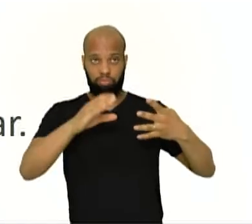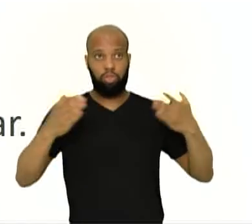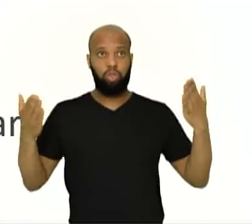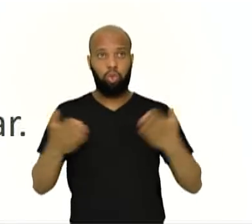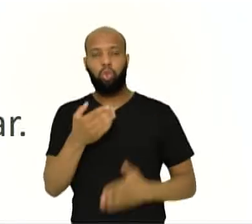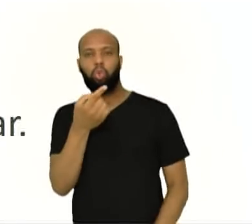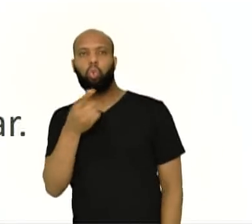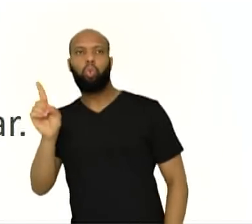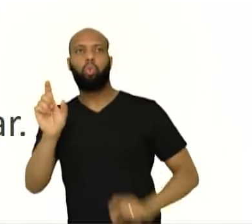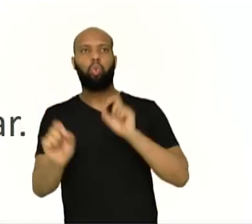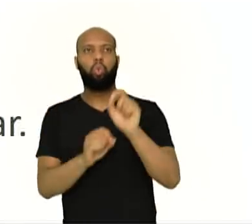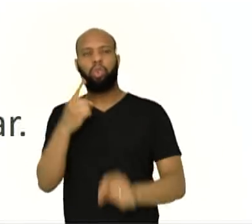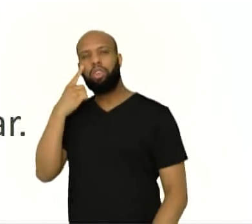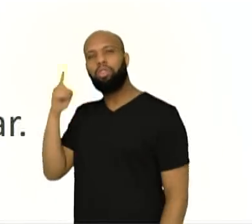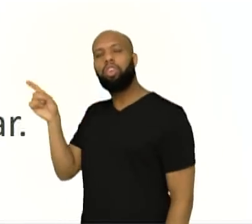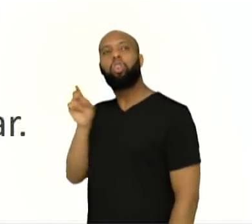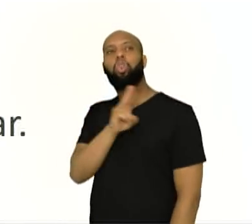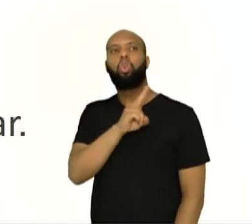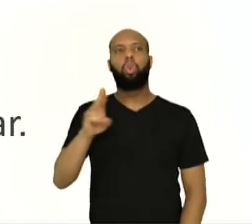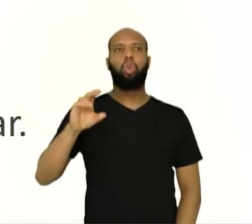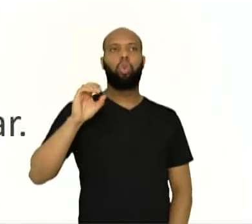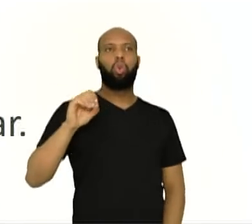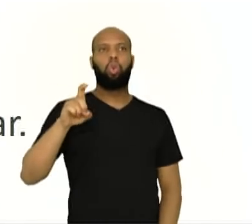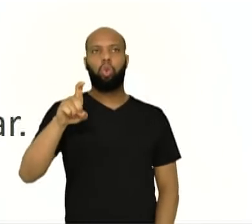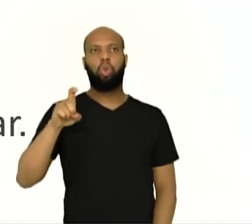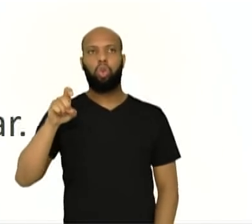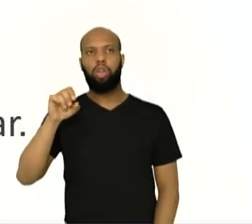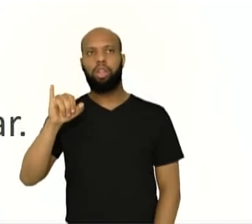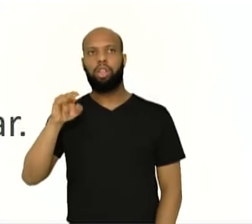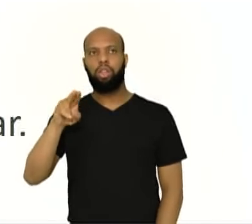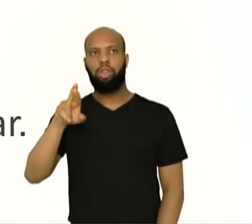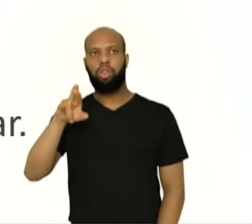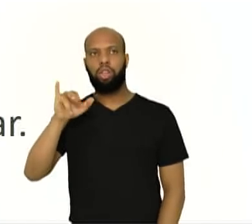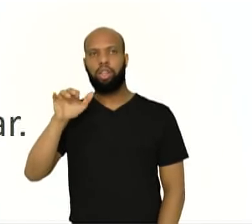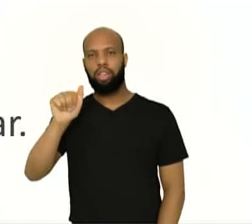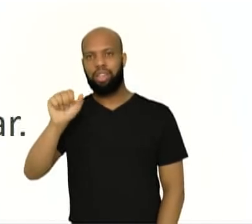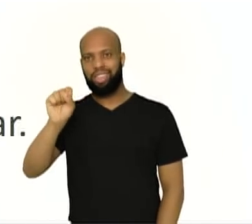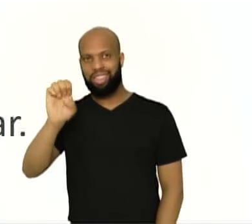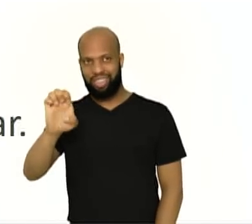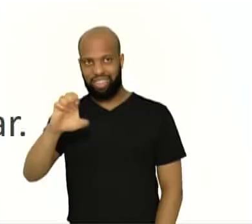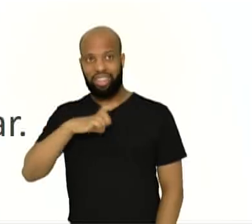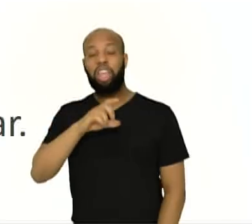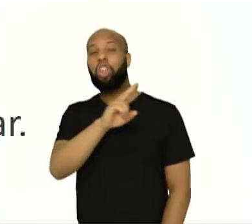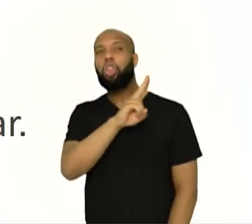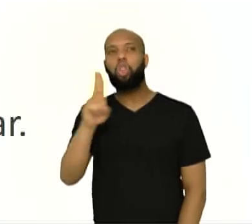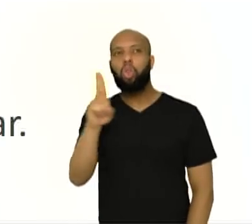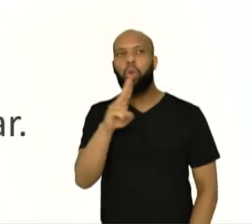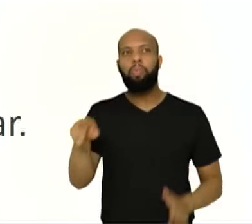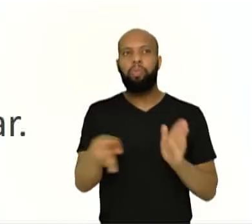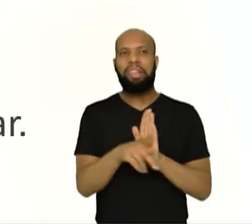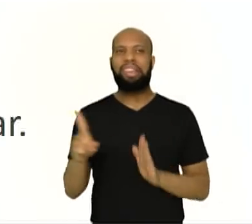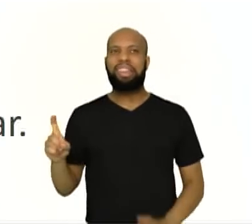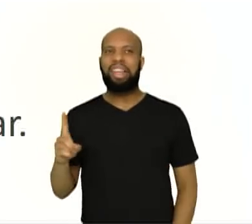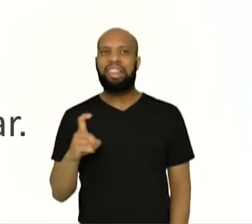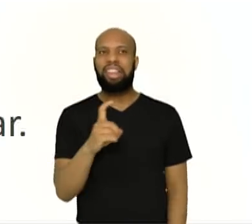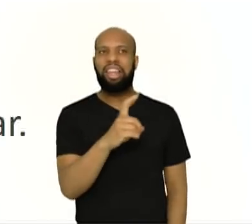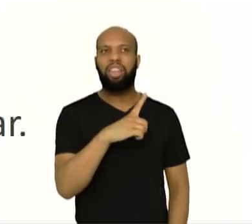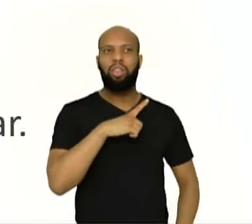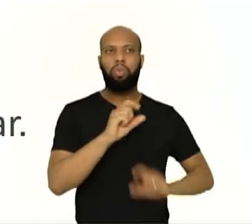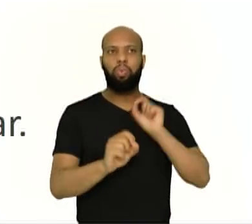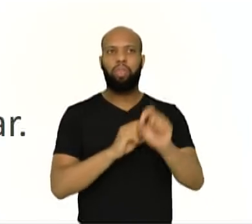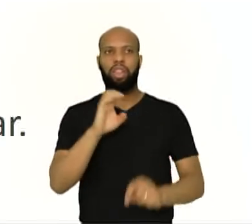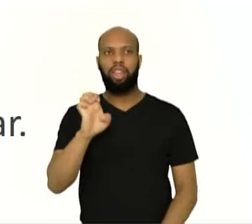hoje é a oxioríase, causada pelo Oxyurus, cujo nome científico, olha lá,